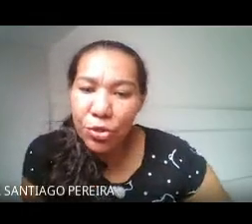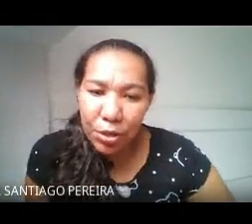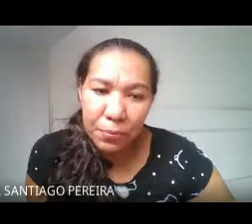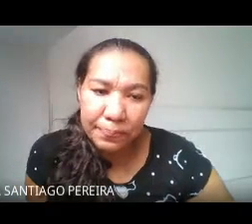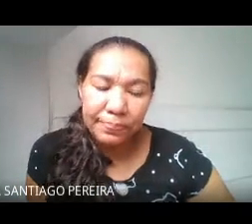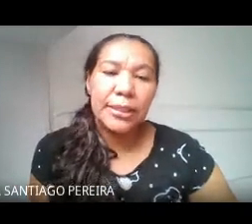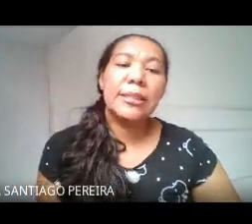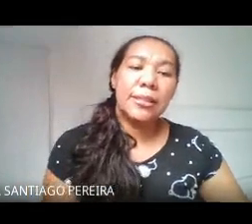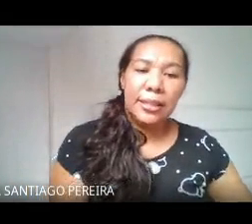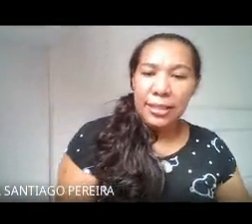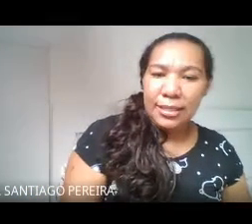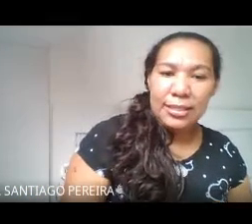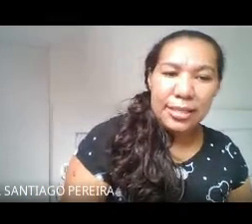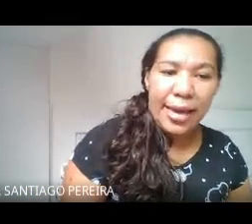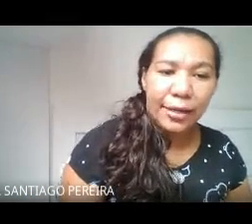para esse sujeito.